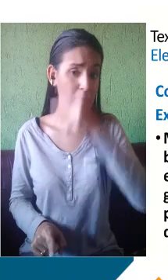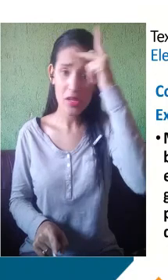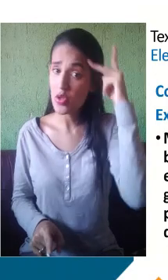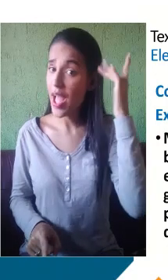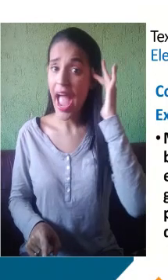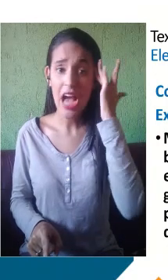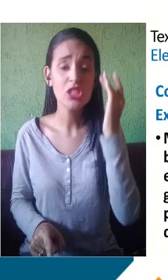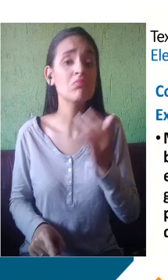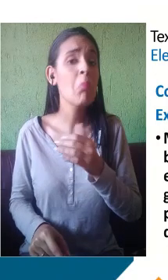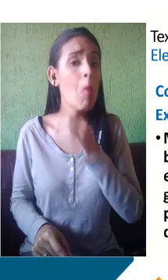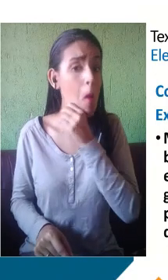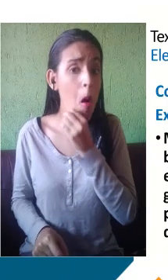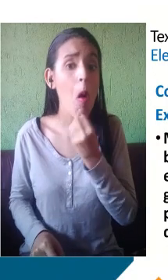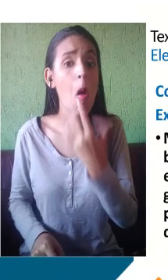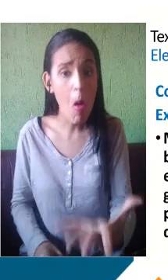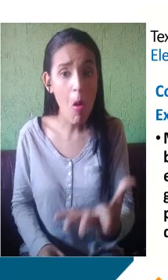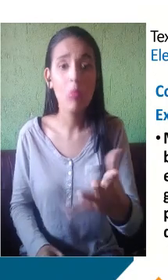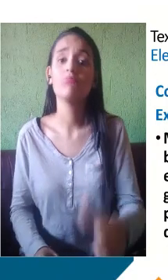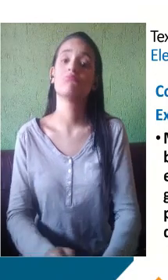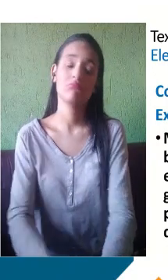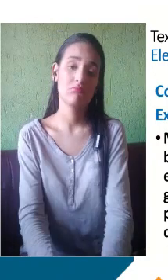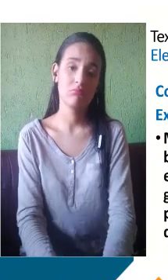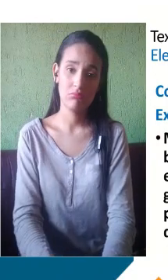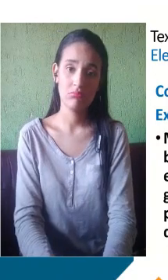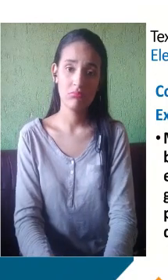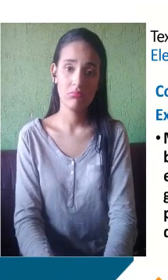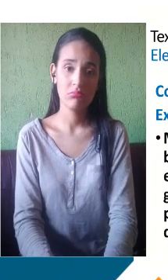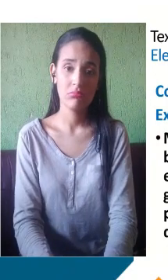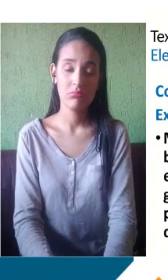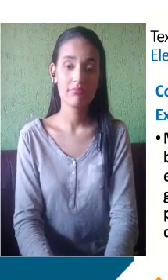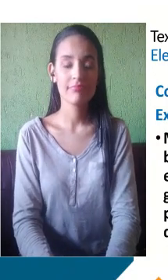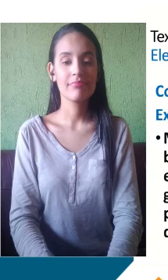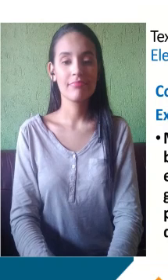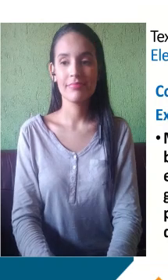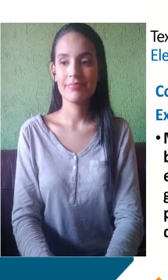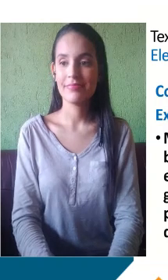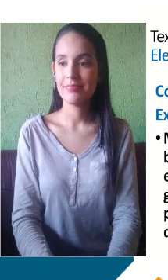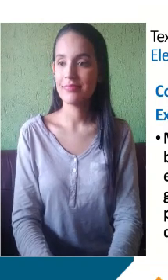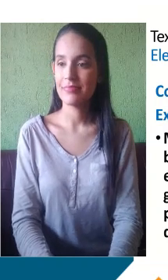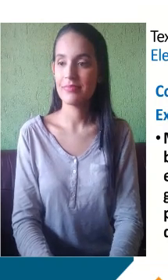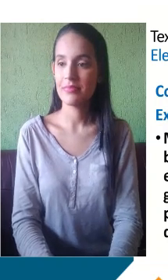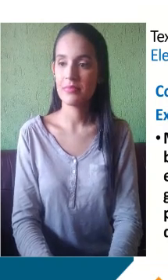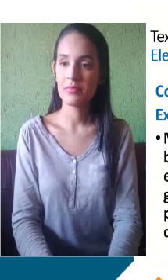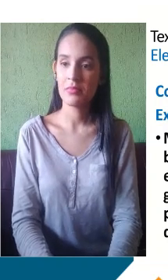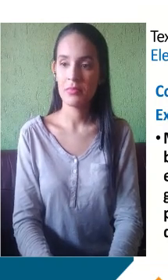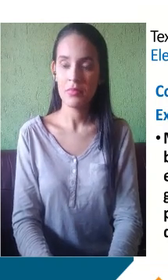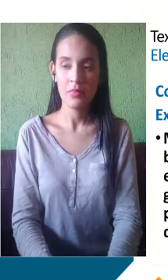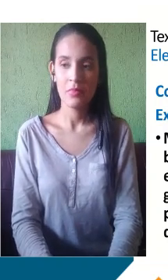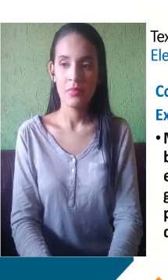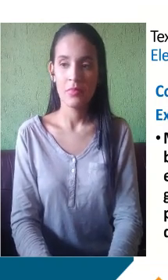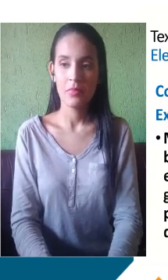serão benéficas, a contratese. E na informação, elas serão desastrosas para a cidade, a